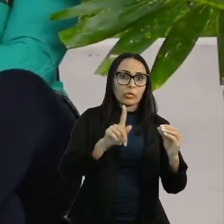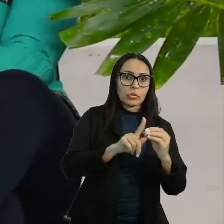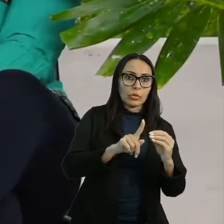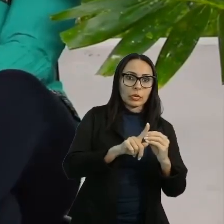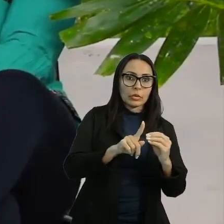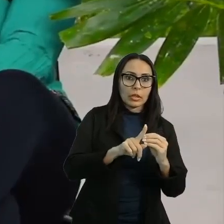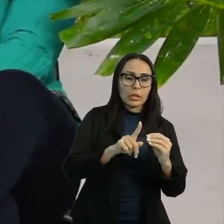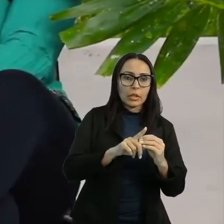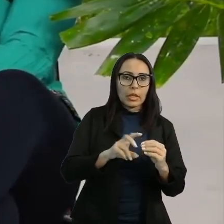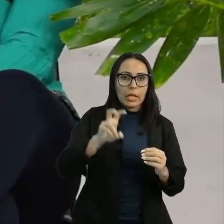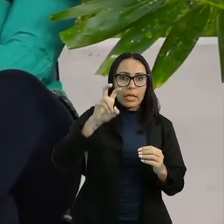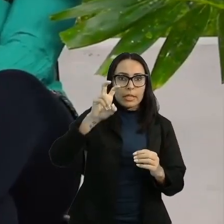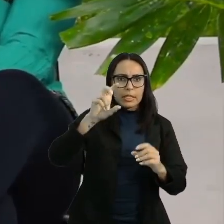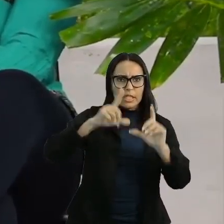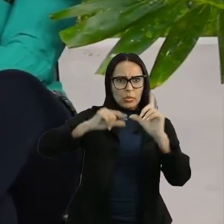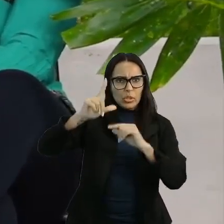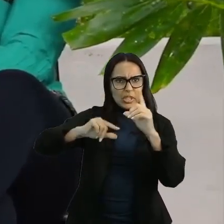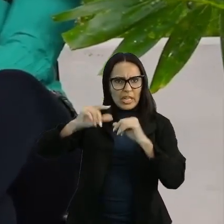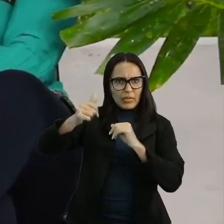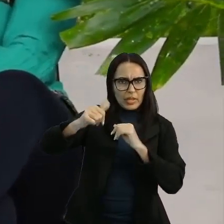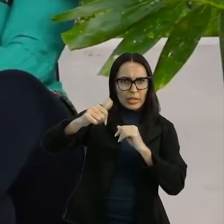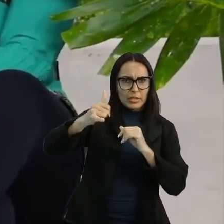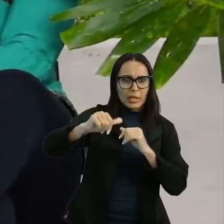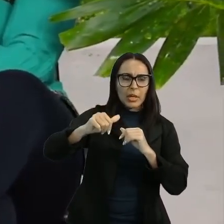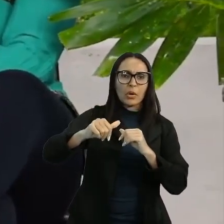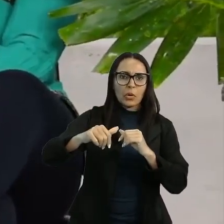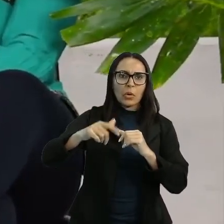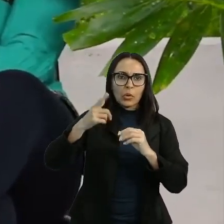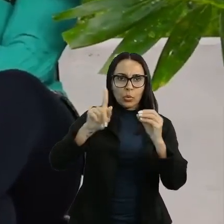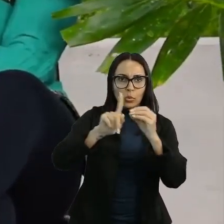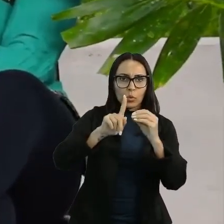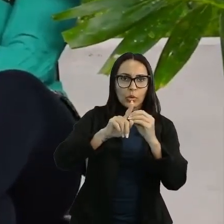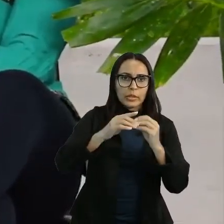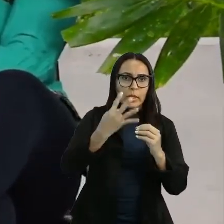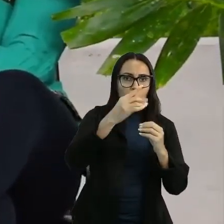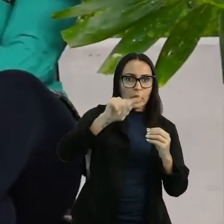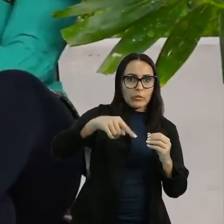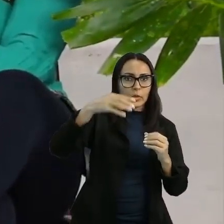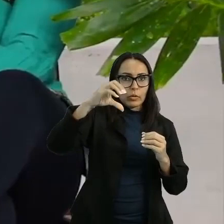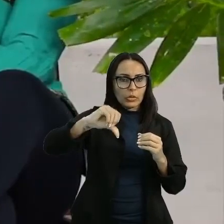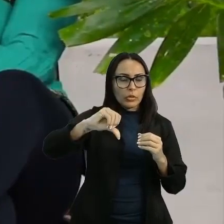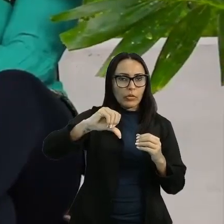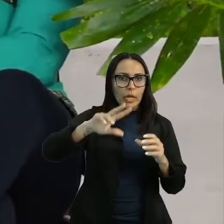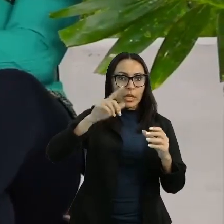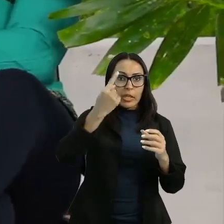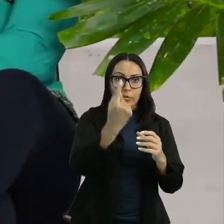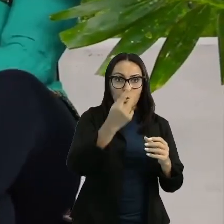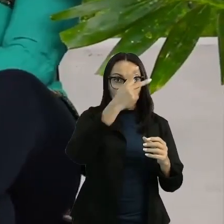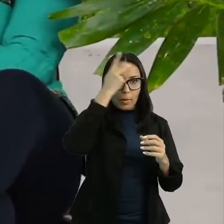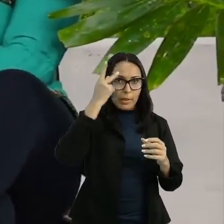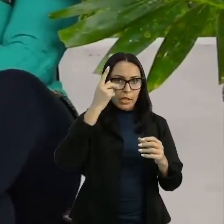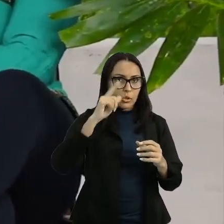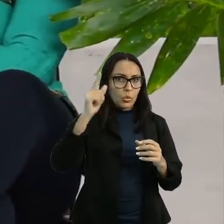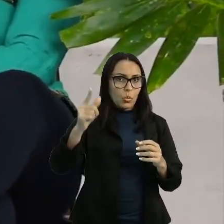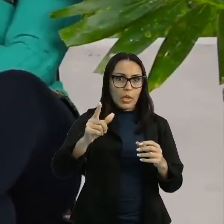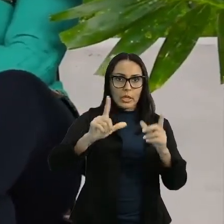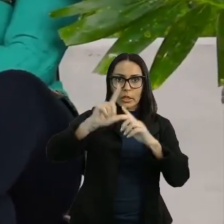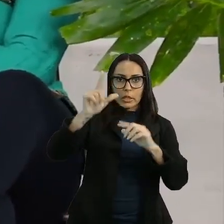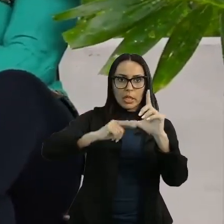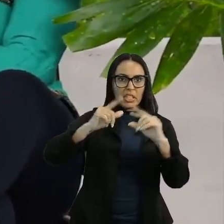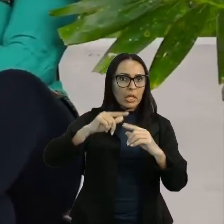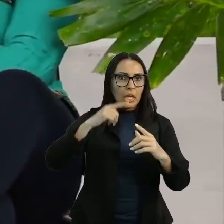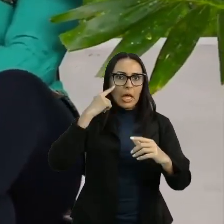tem que ter aquele momento na sua vida que é como se fosse uma espécie de pausa mesmo, um lapso ali para poder você pensar, né, em Cristo, né, enfim,